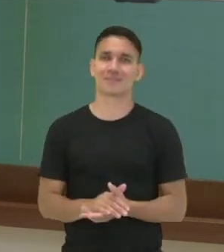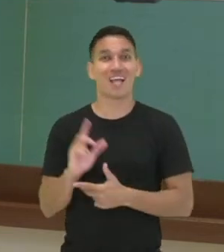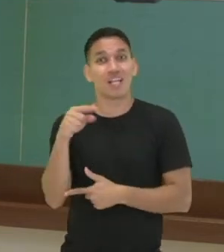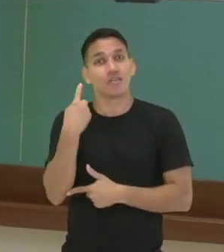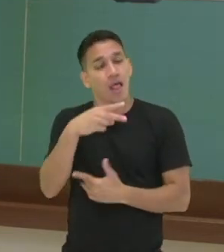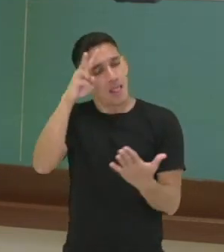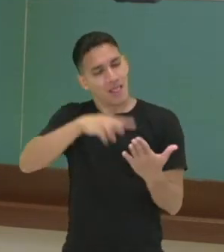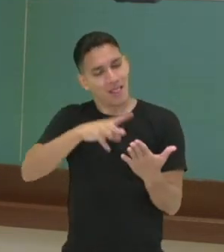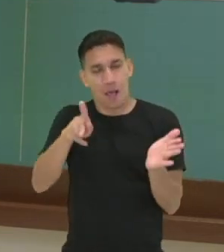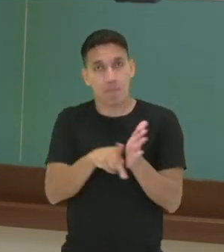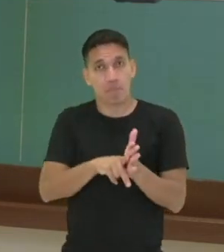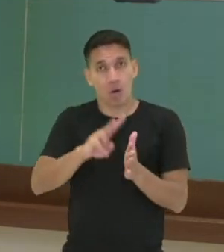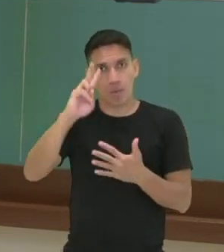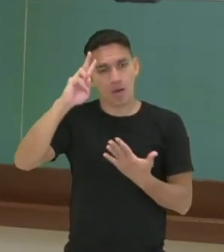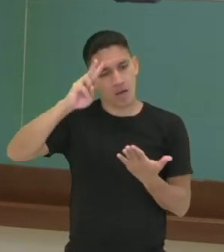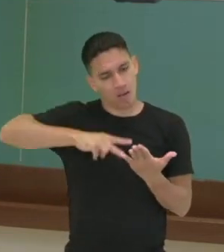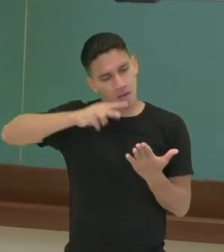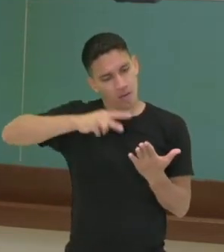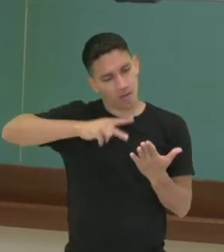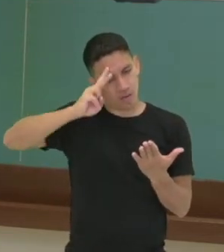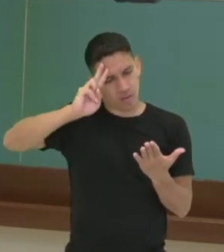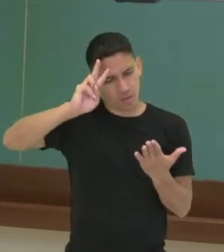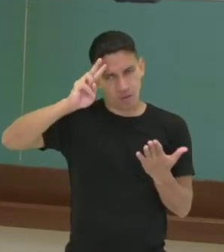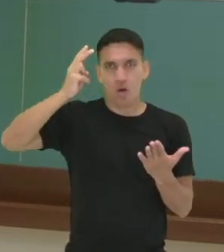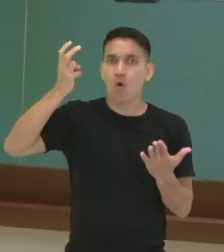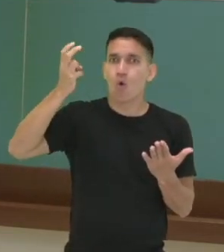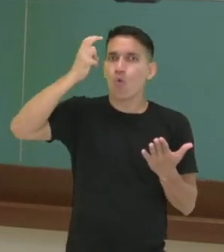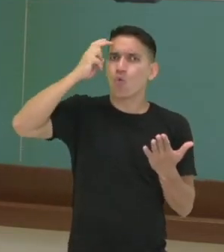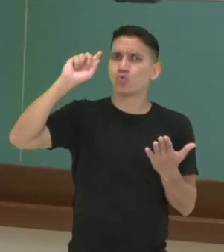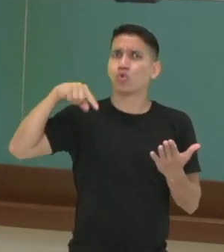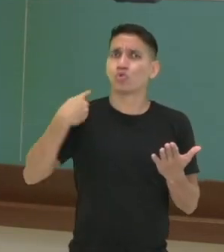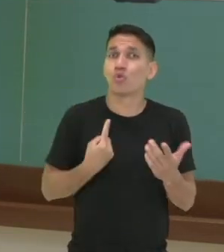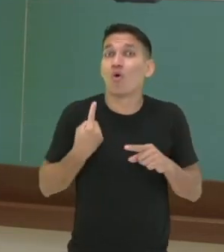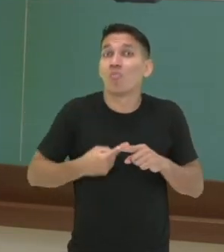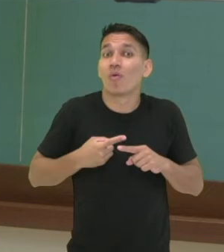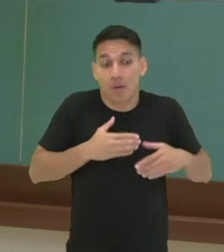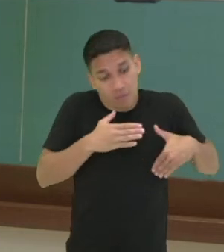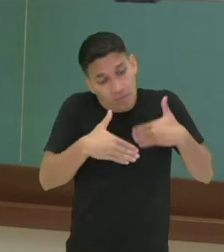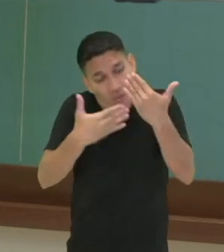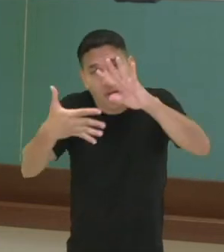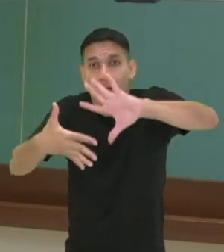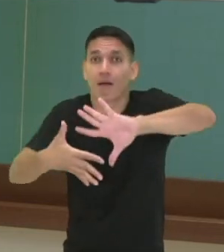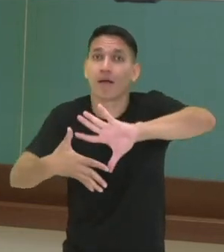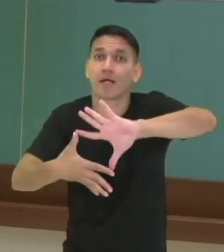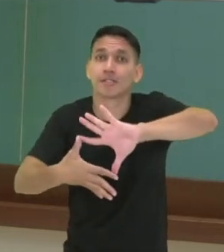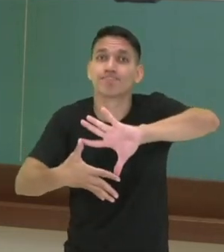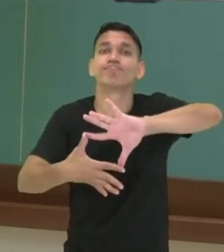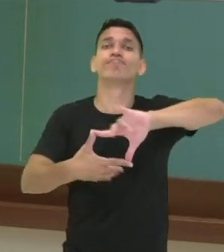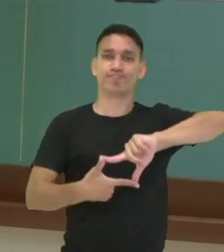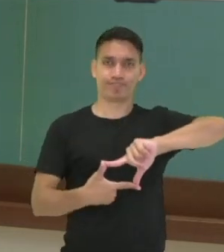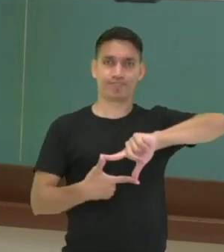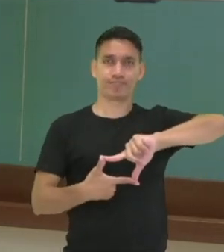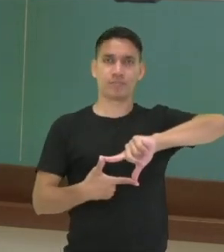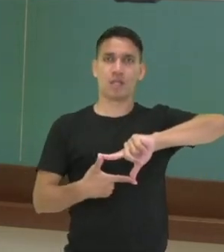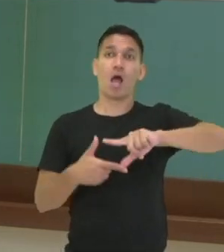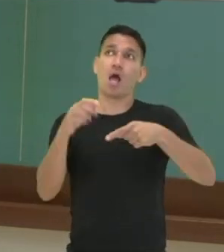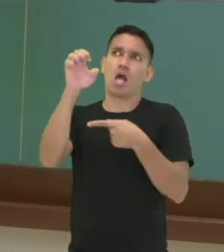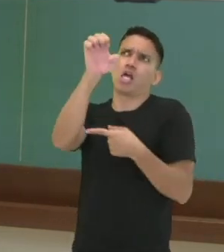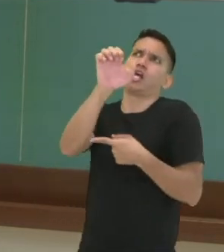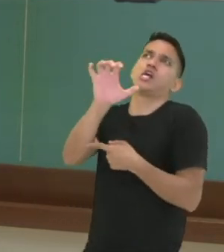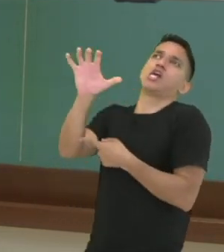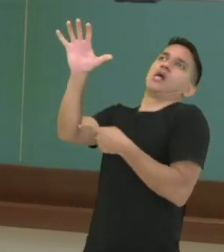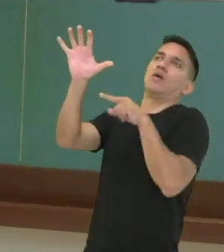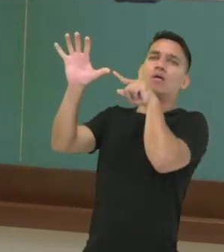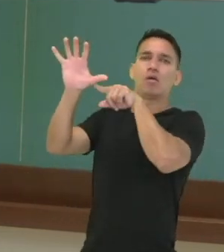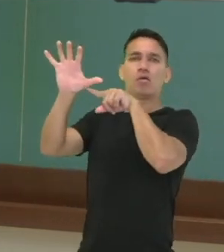própria cultura a partir de um processo de etnocentrismo, né? A Europa aí